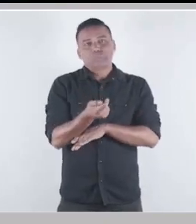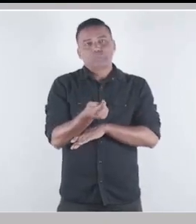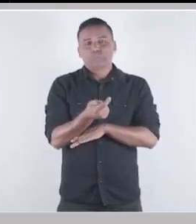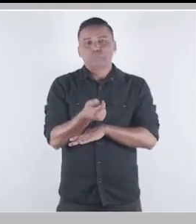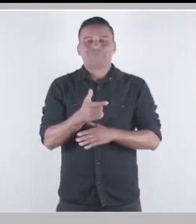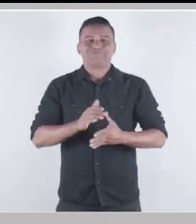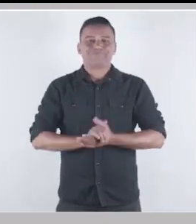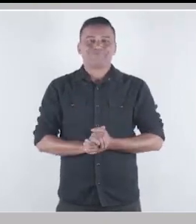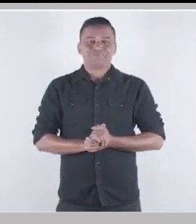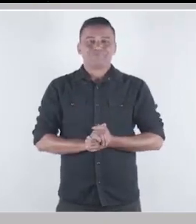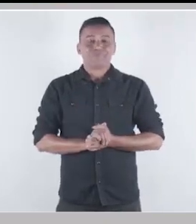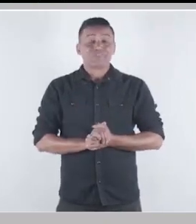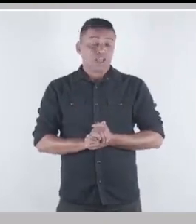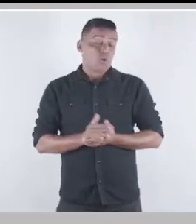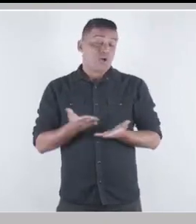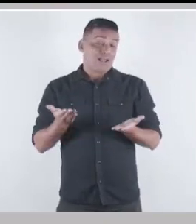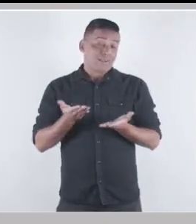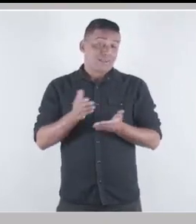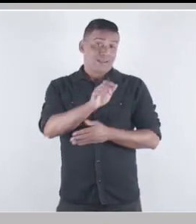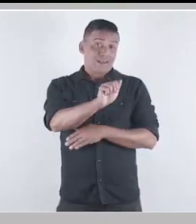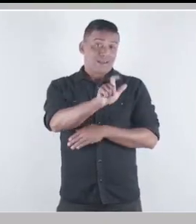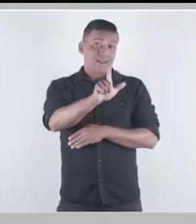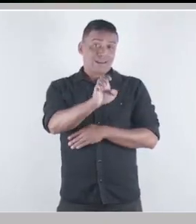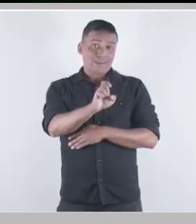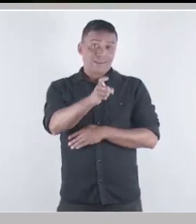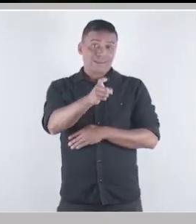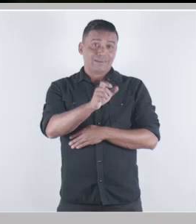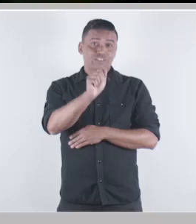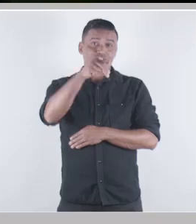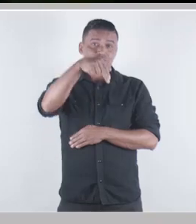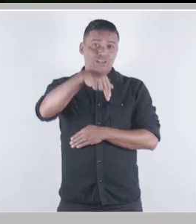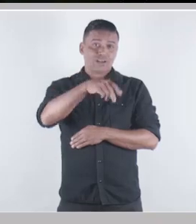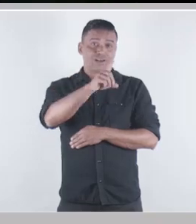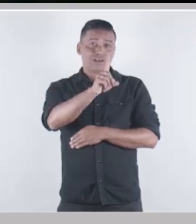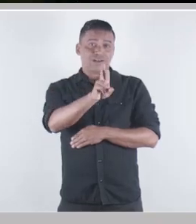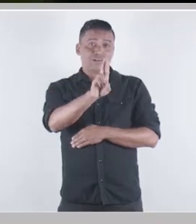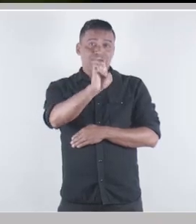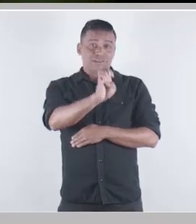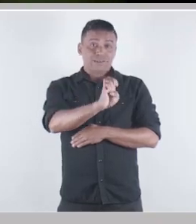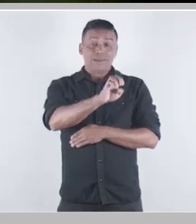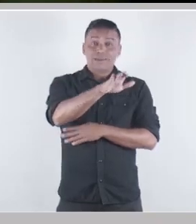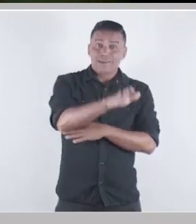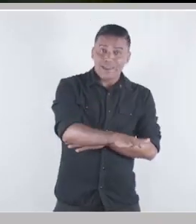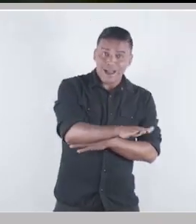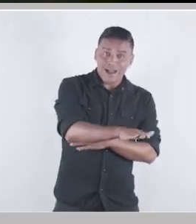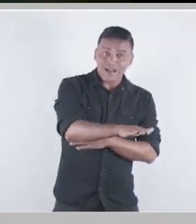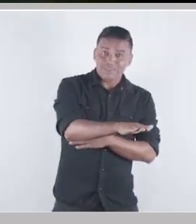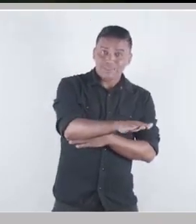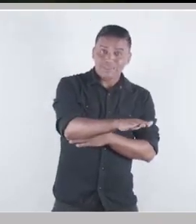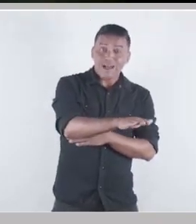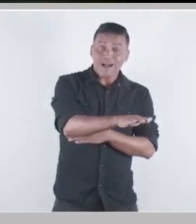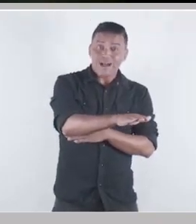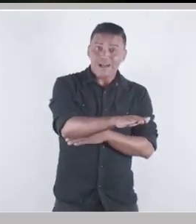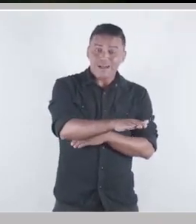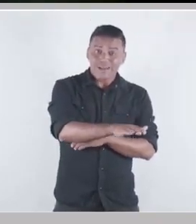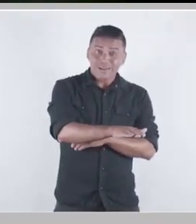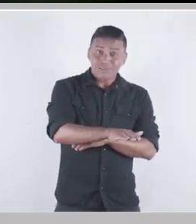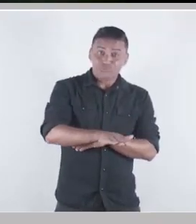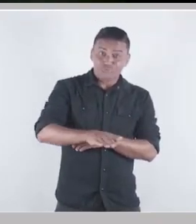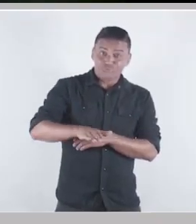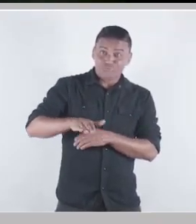E aí esse Alexandre pequeno, né, essa criança, vai dando lugar assim